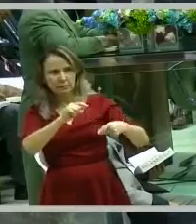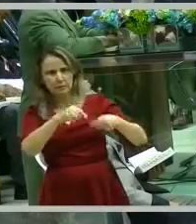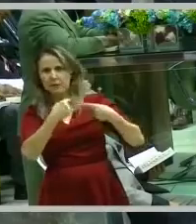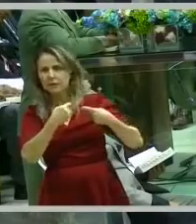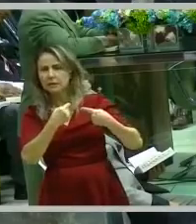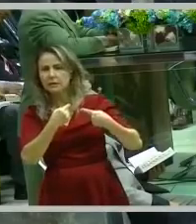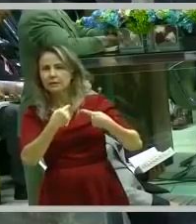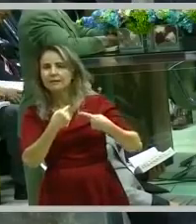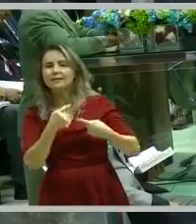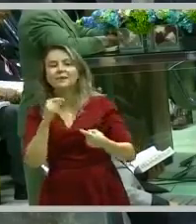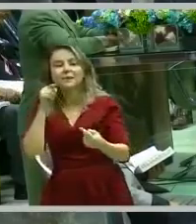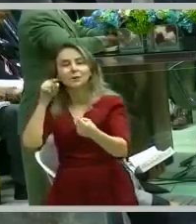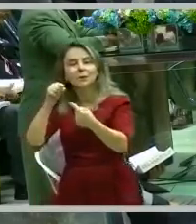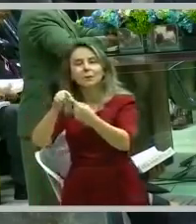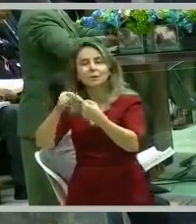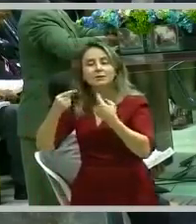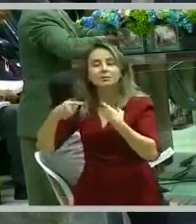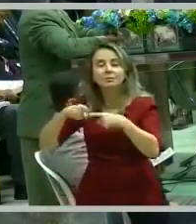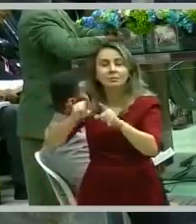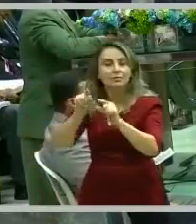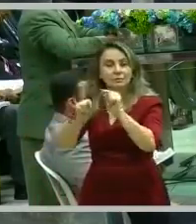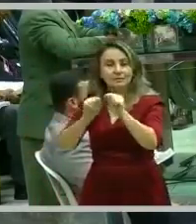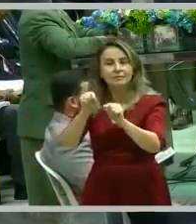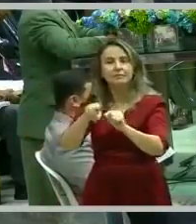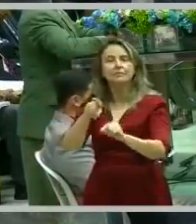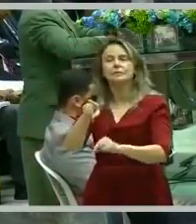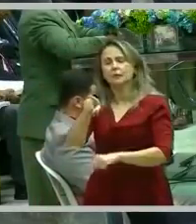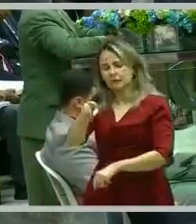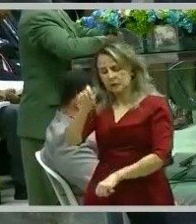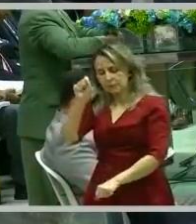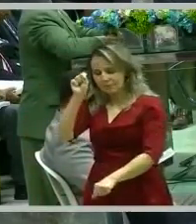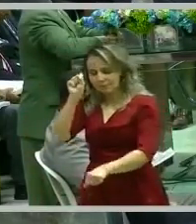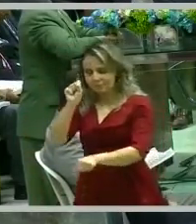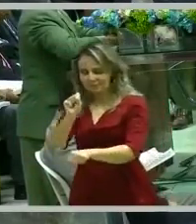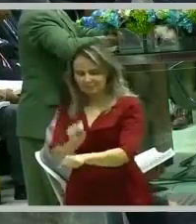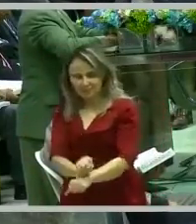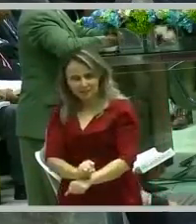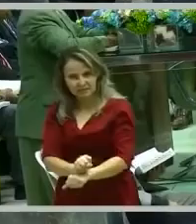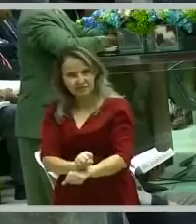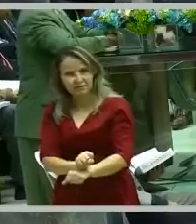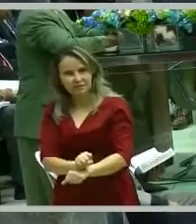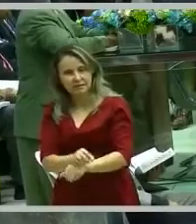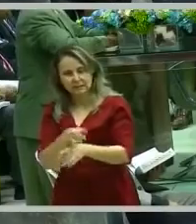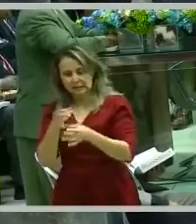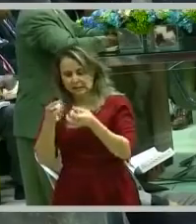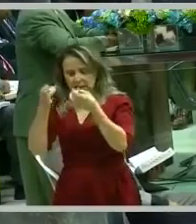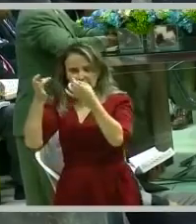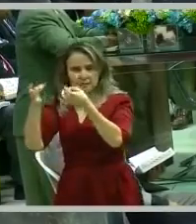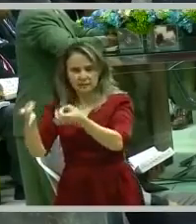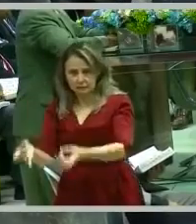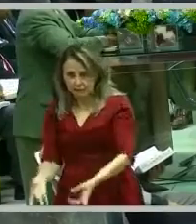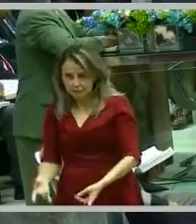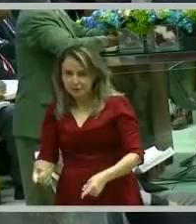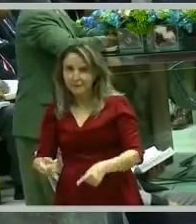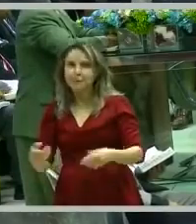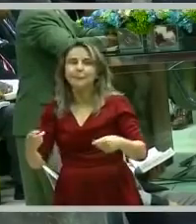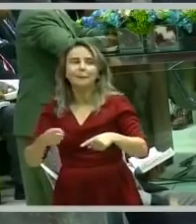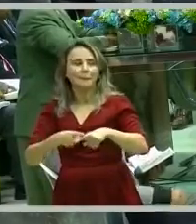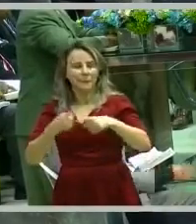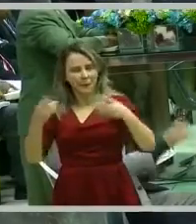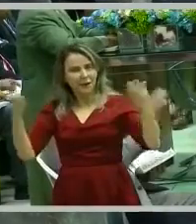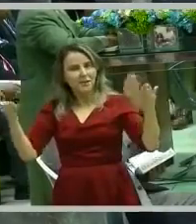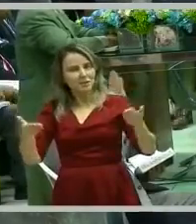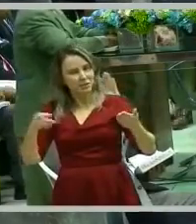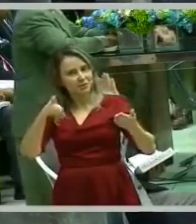para você parar. O objetivo da crítica é para você desanimar. Mas hoje você é Davi e o